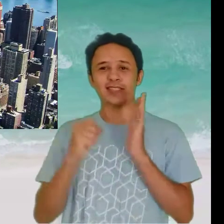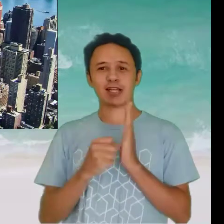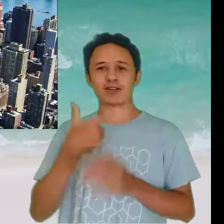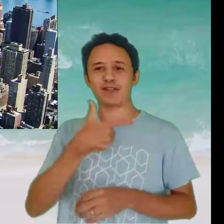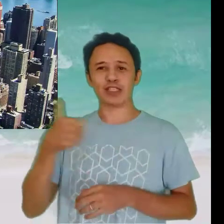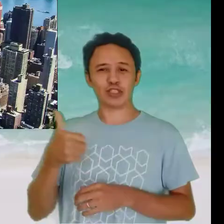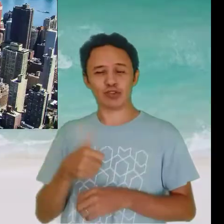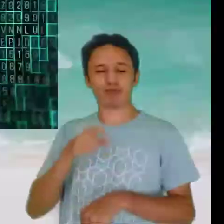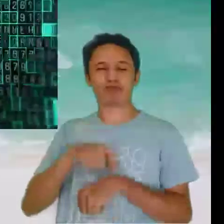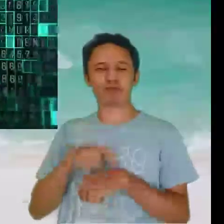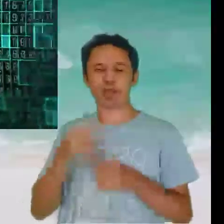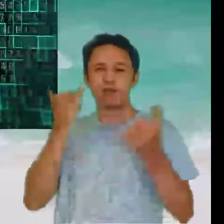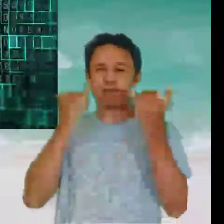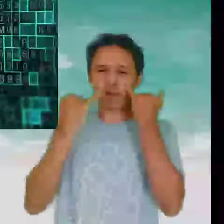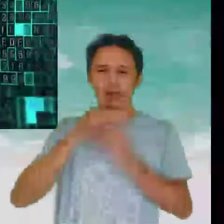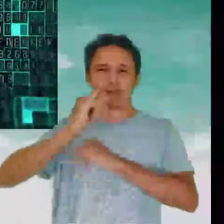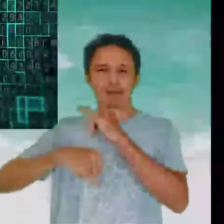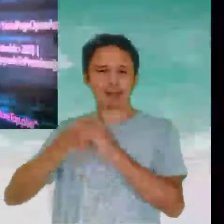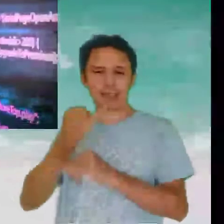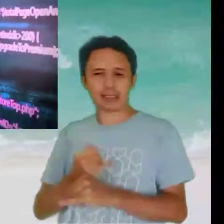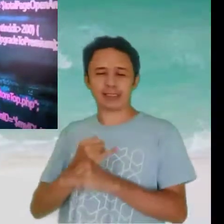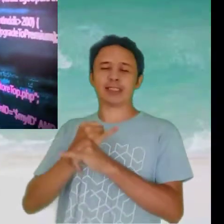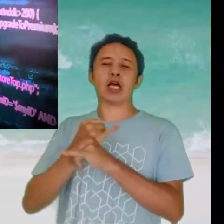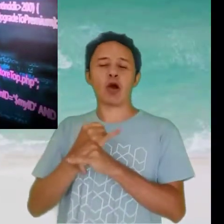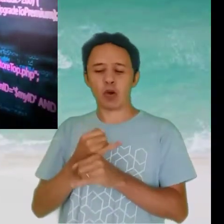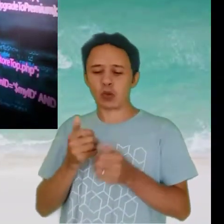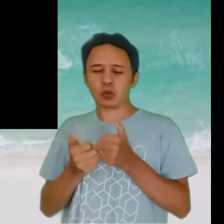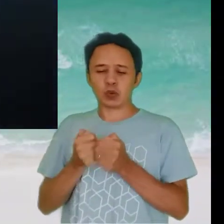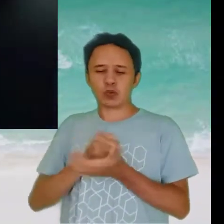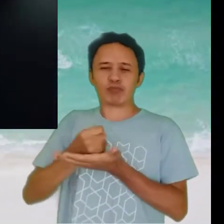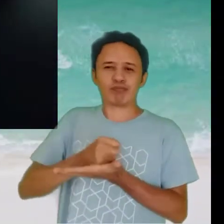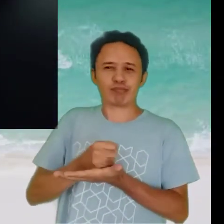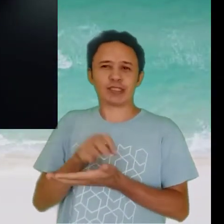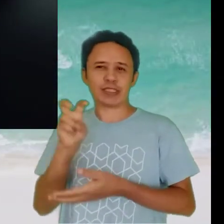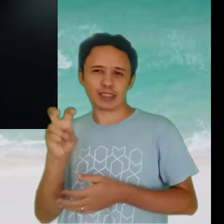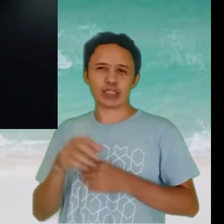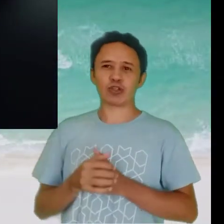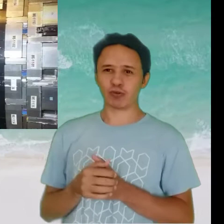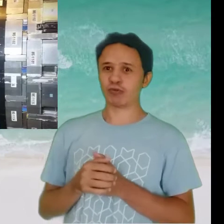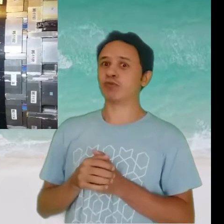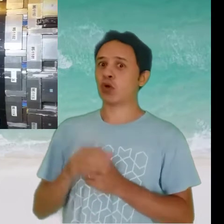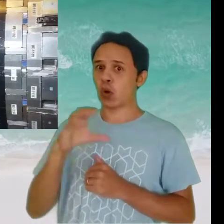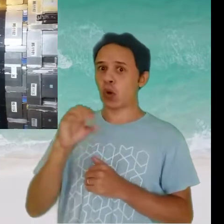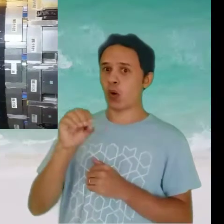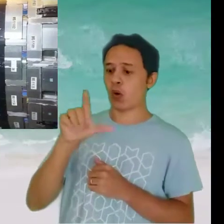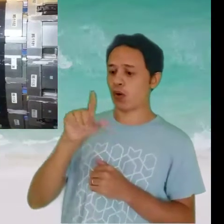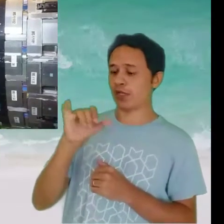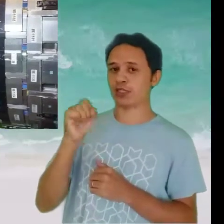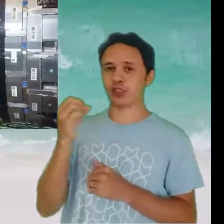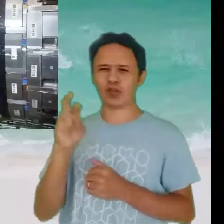Século XXI. A era da informação, da internet 5G, do PlayStation 5, do colisor de